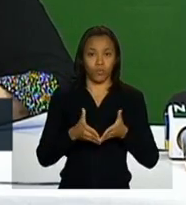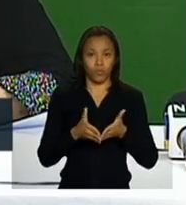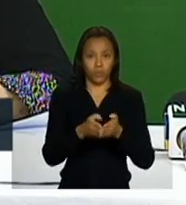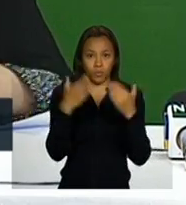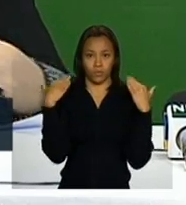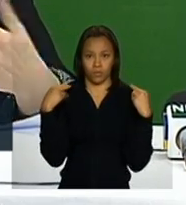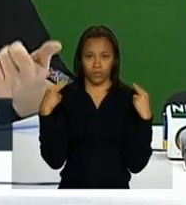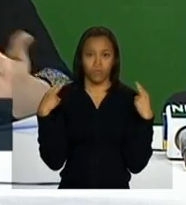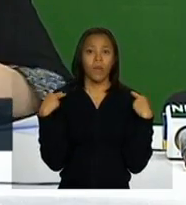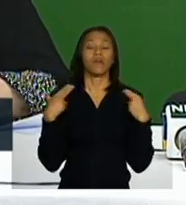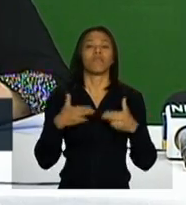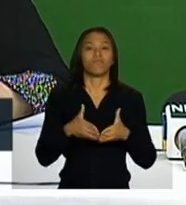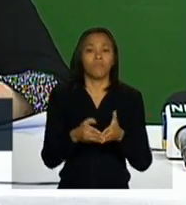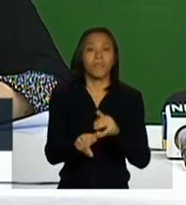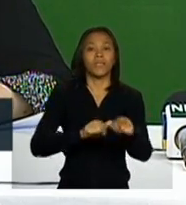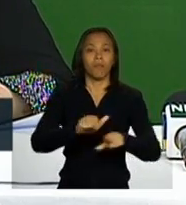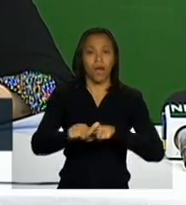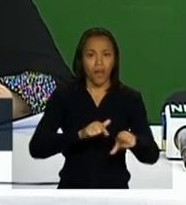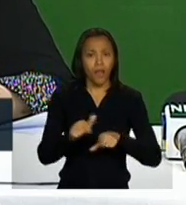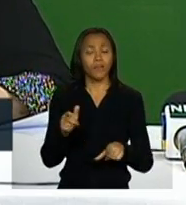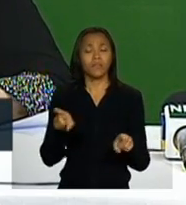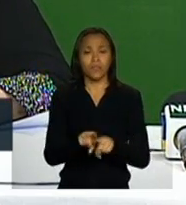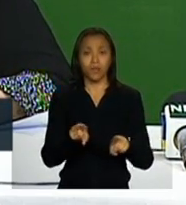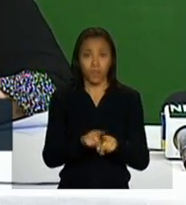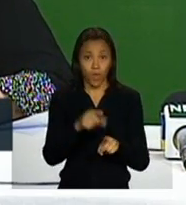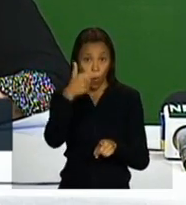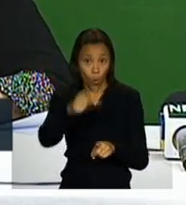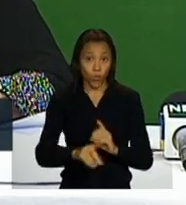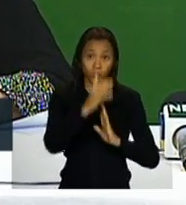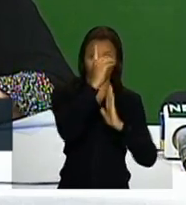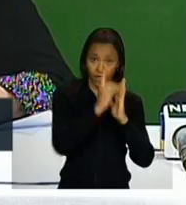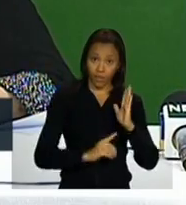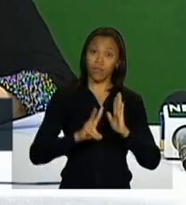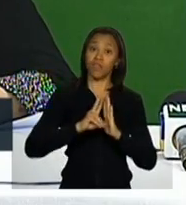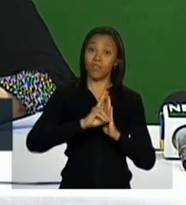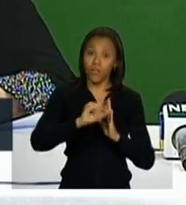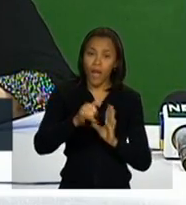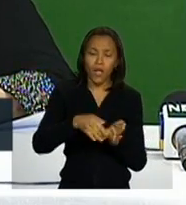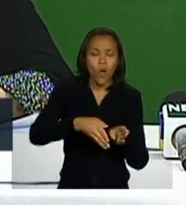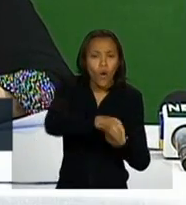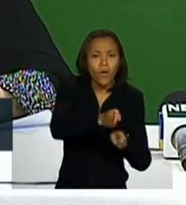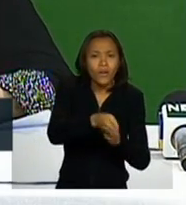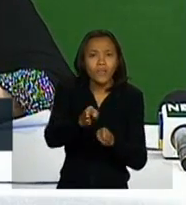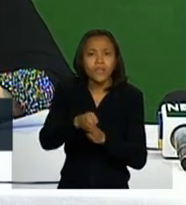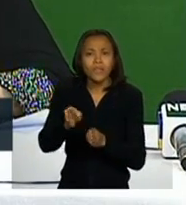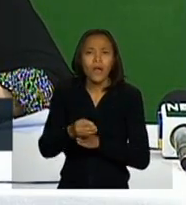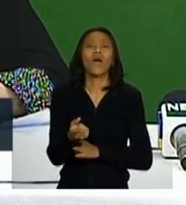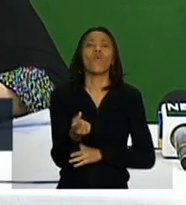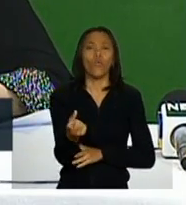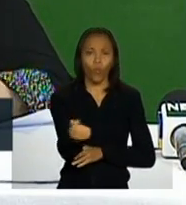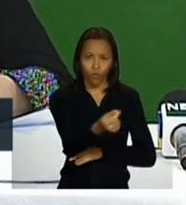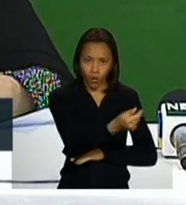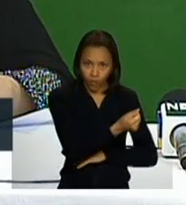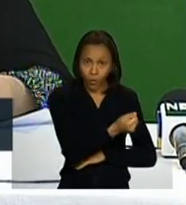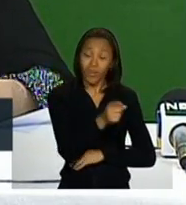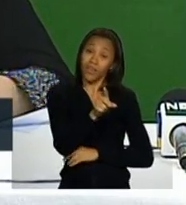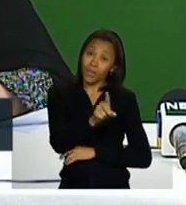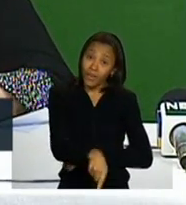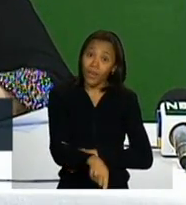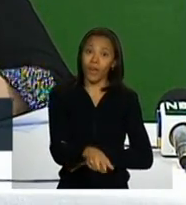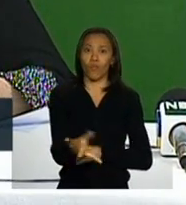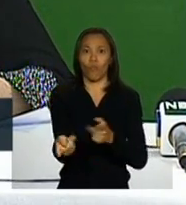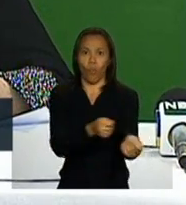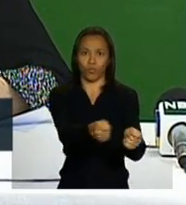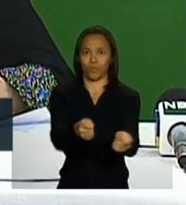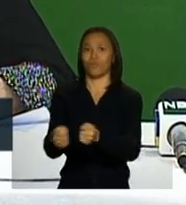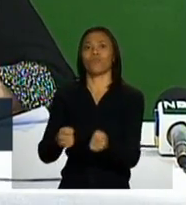essa formação. Junto com esse decreto que o ministro se referiu, que vai regular o preço, porque é um serviço, é um